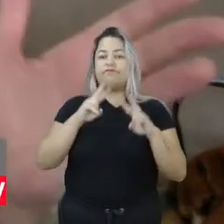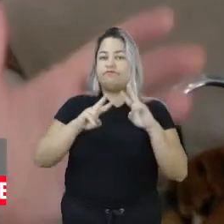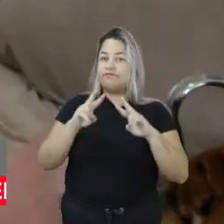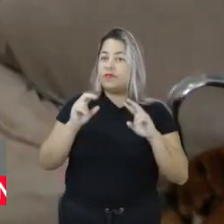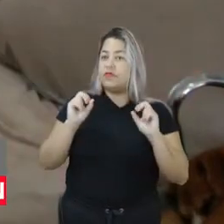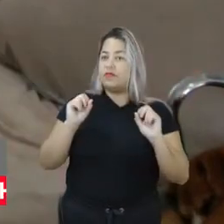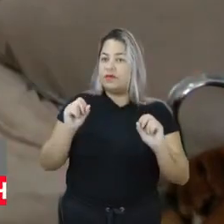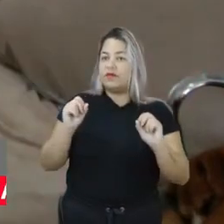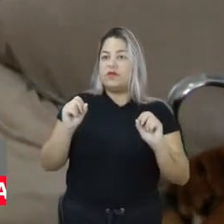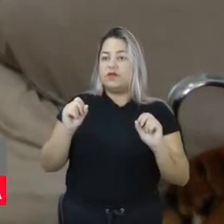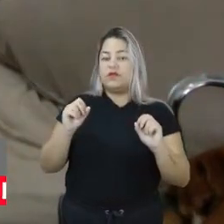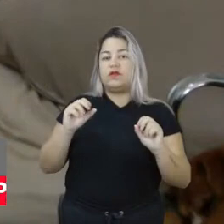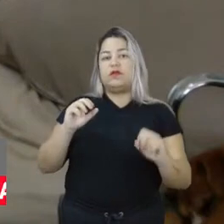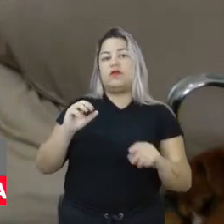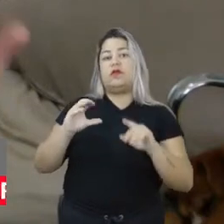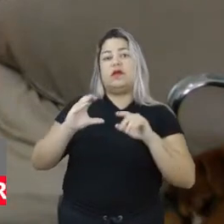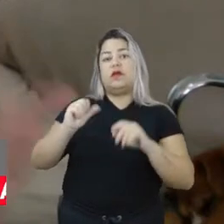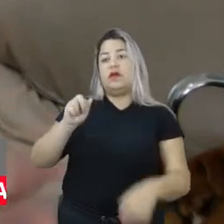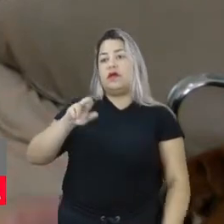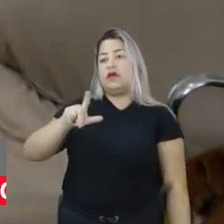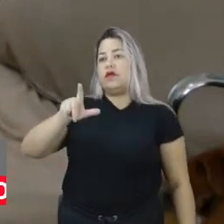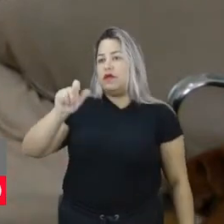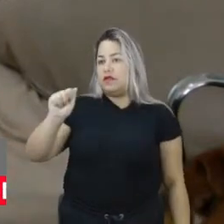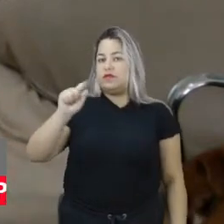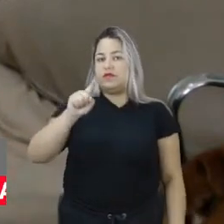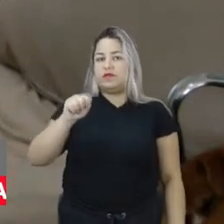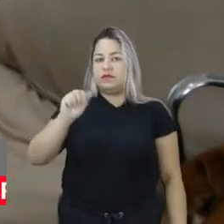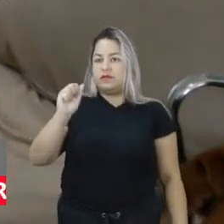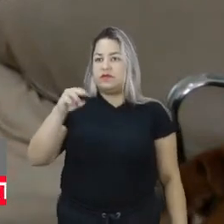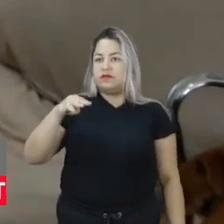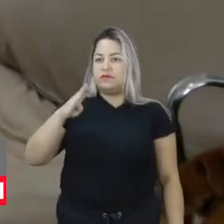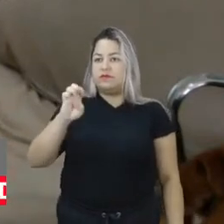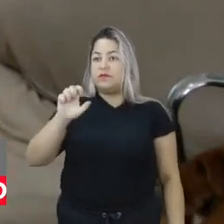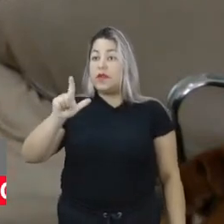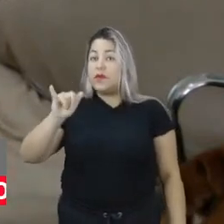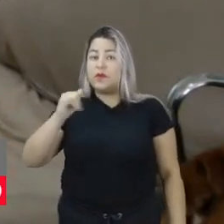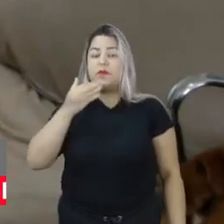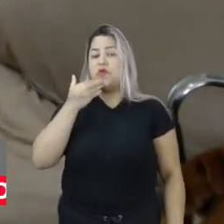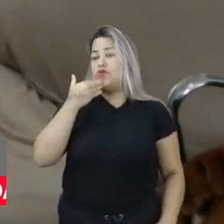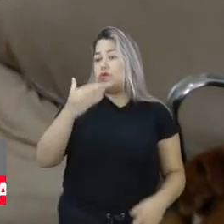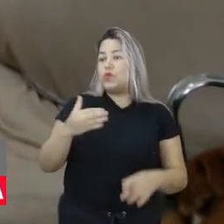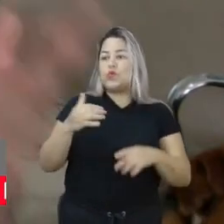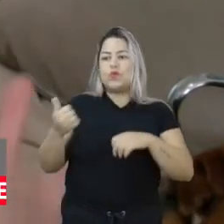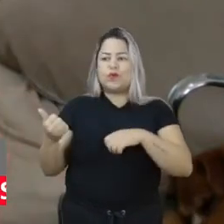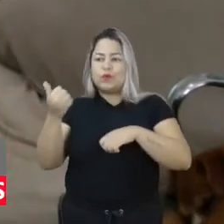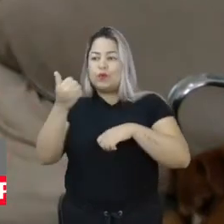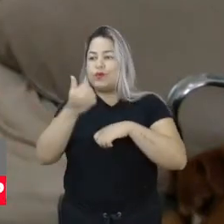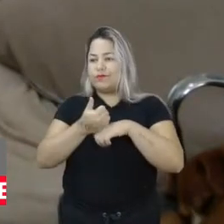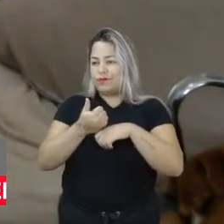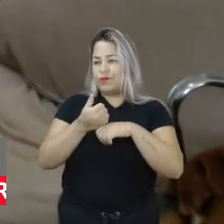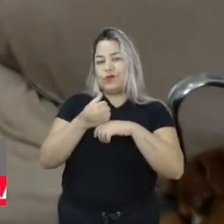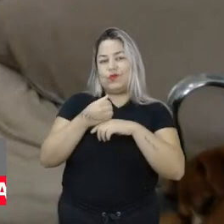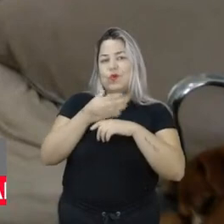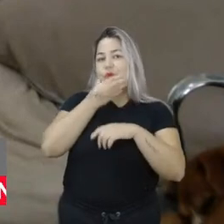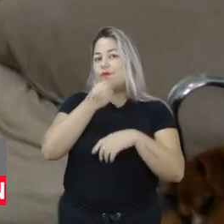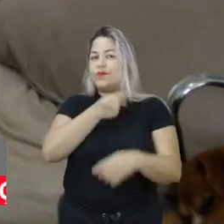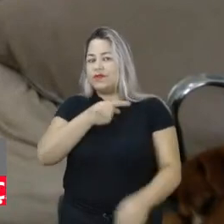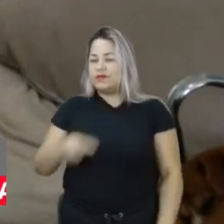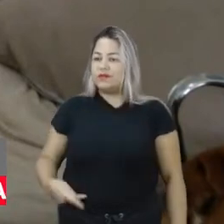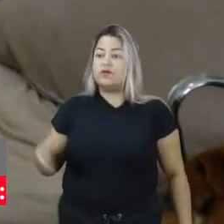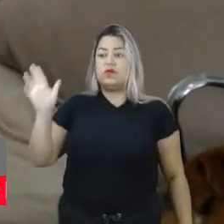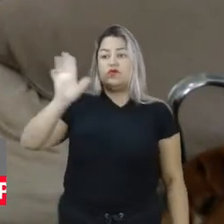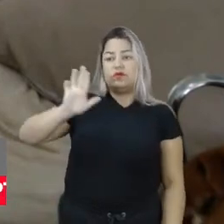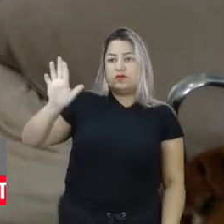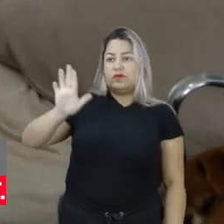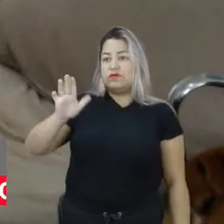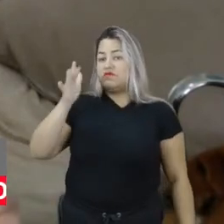a deputada Carla Zambelli espumando pela boca ali, pedindo o impeachment do presidente Lula, sonhando com um impeachment que não vai vir. Na